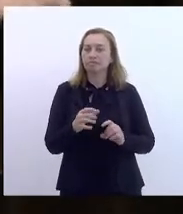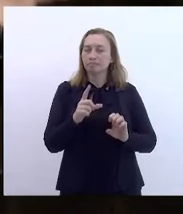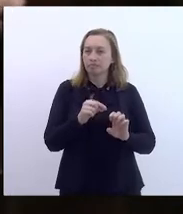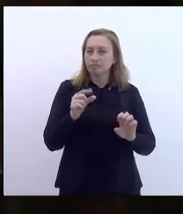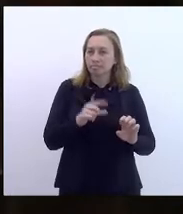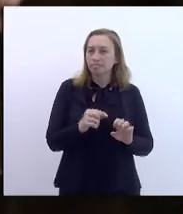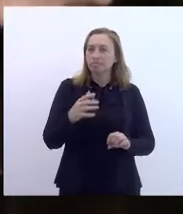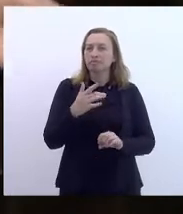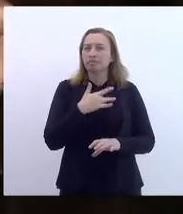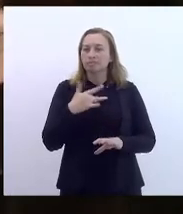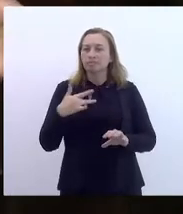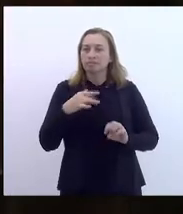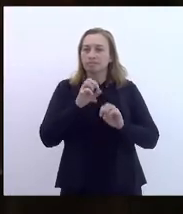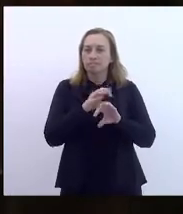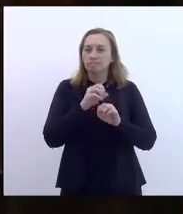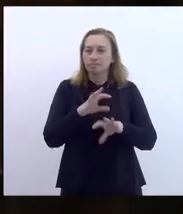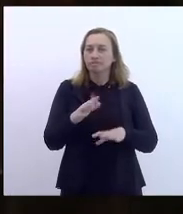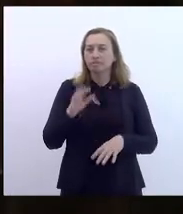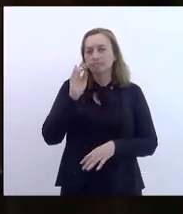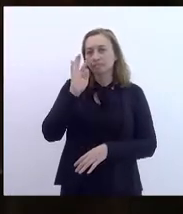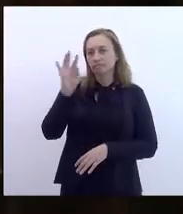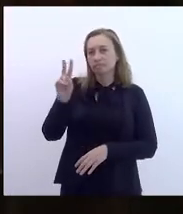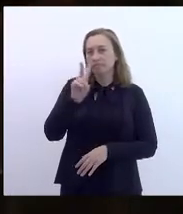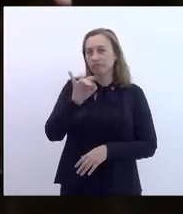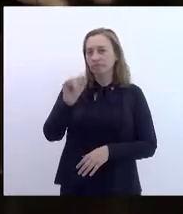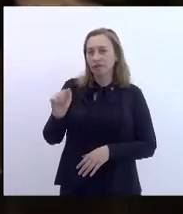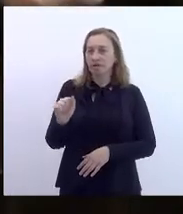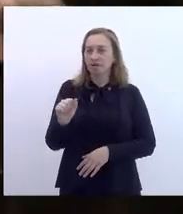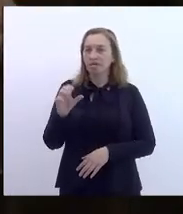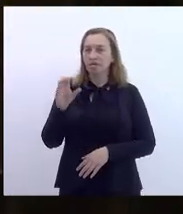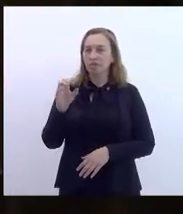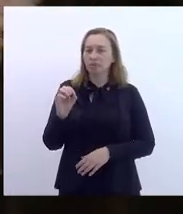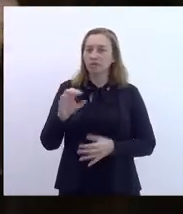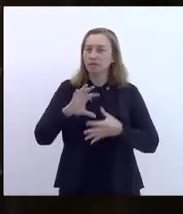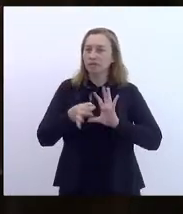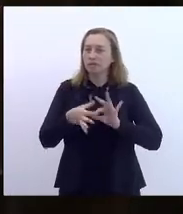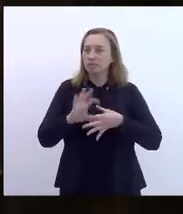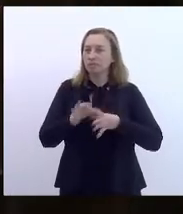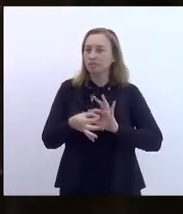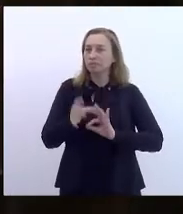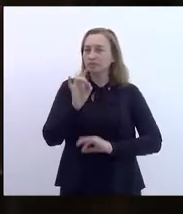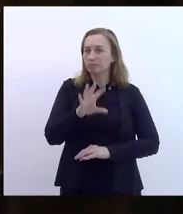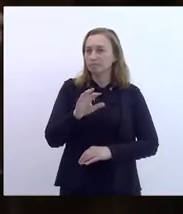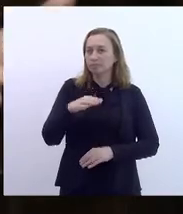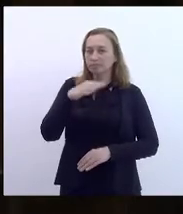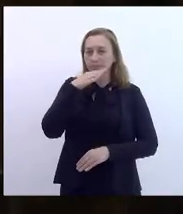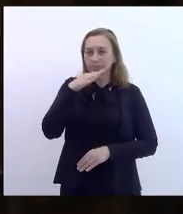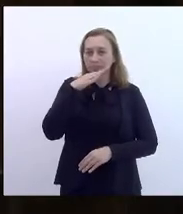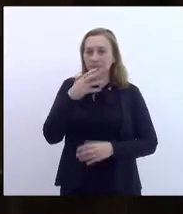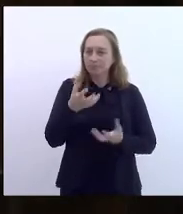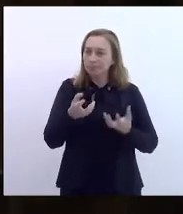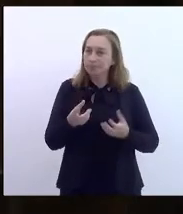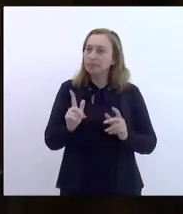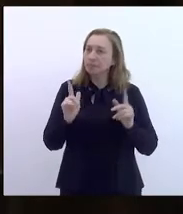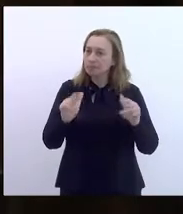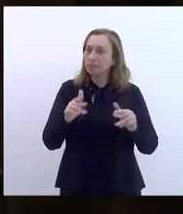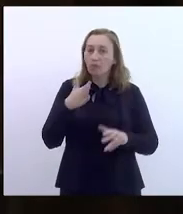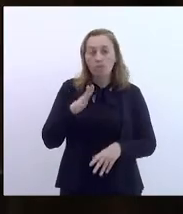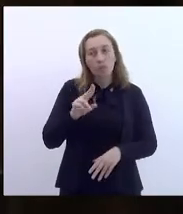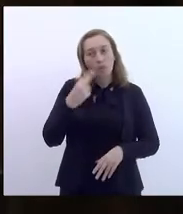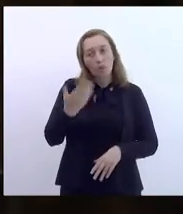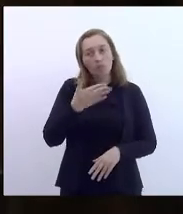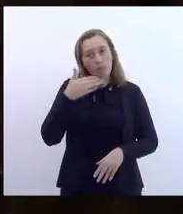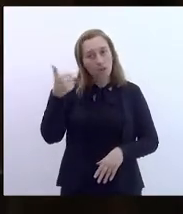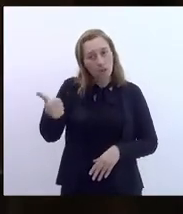saúde e nossa Sonhada Vila Olímpica que só tem uma vila olímpica decente decente na Mangueira tem gente que é uma igual melhor